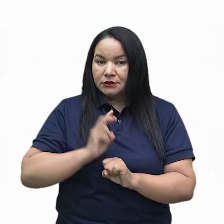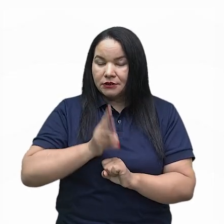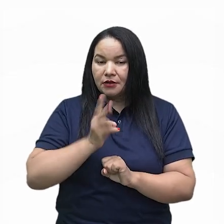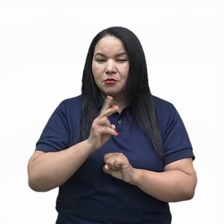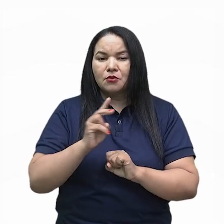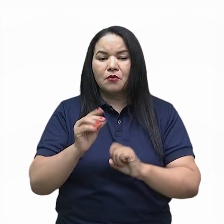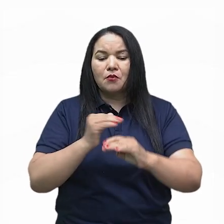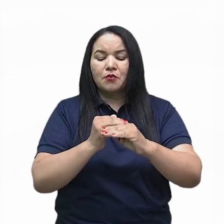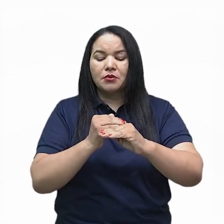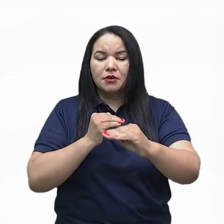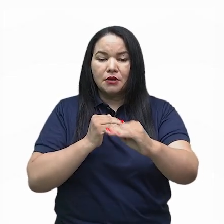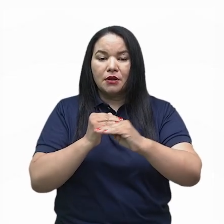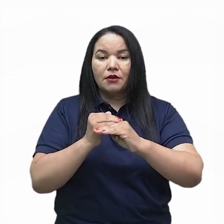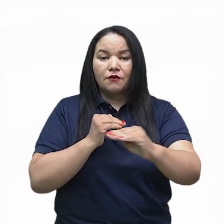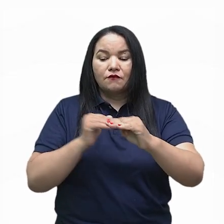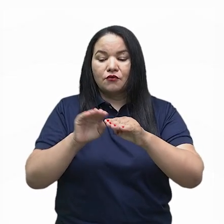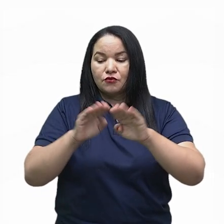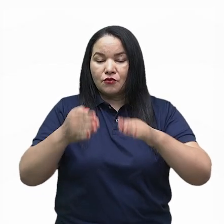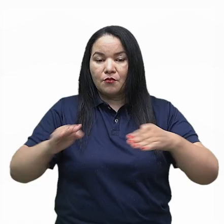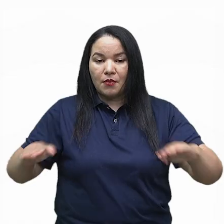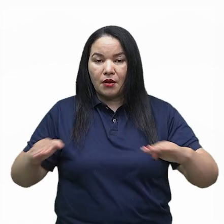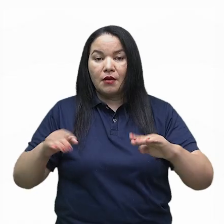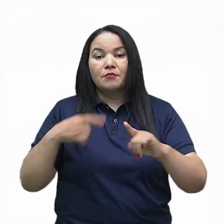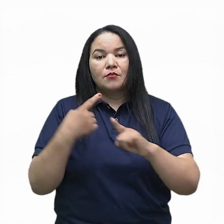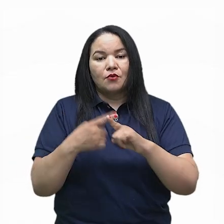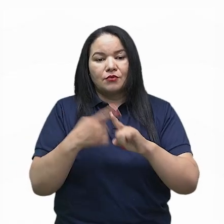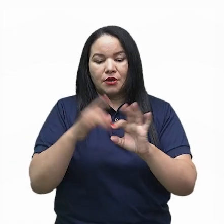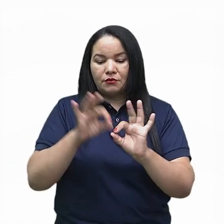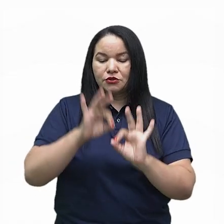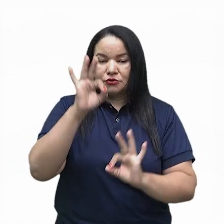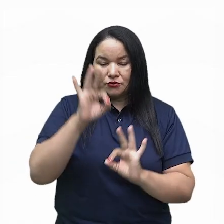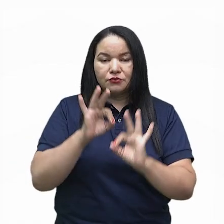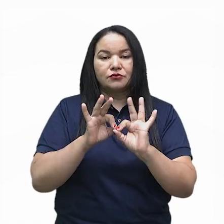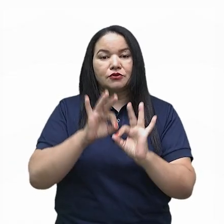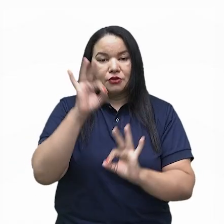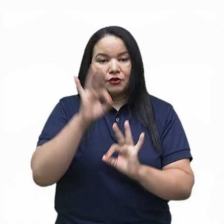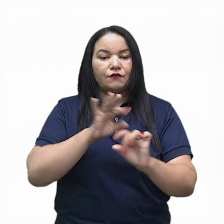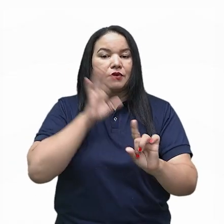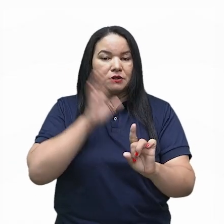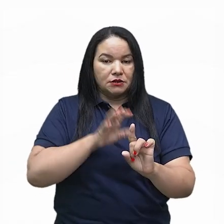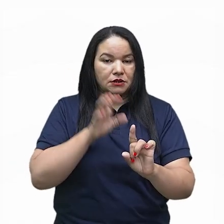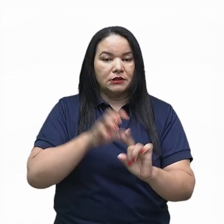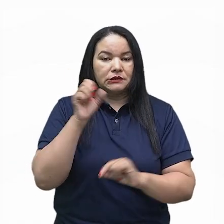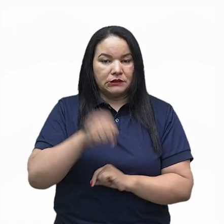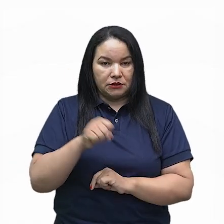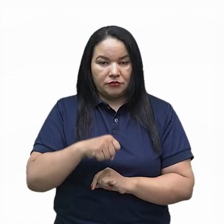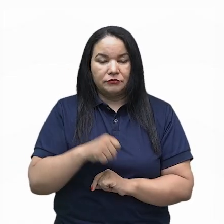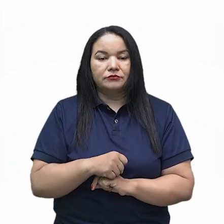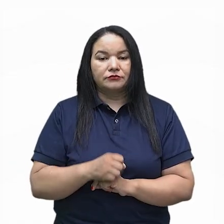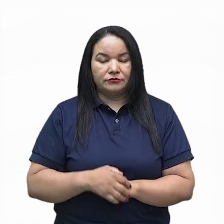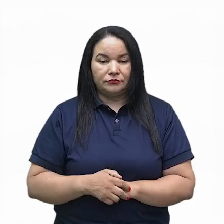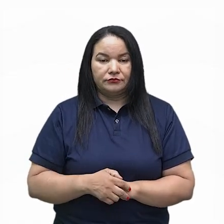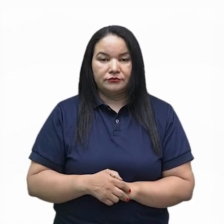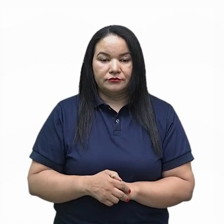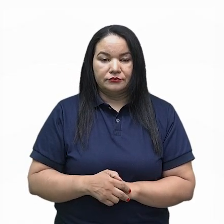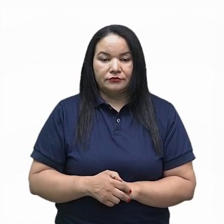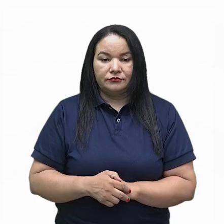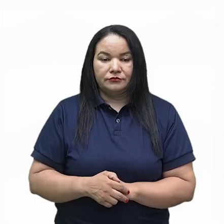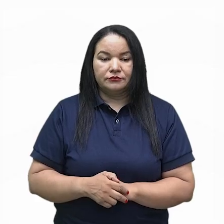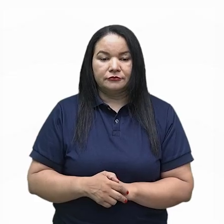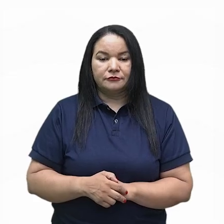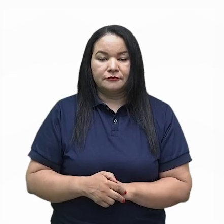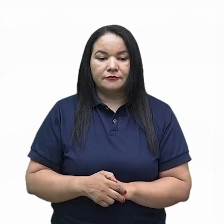do mar, né? Por quê? Porque a altitude, ela interfere justamente nas condições normais